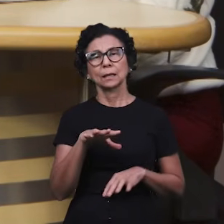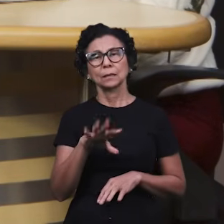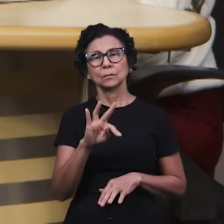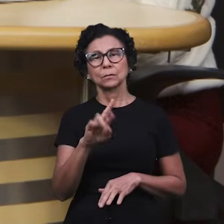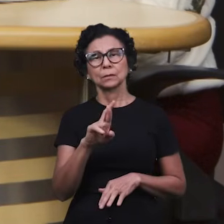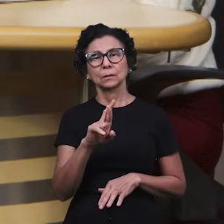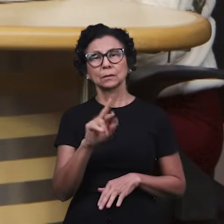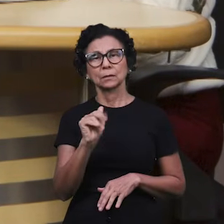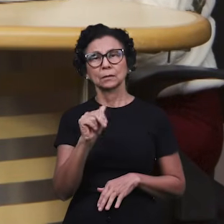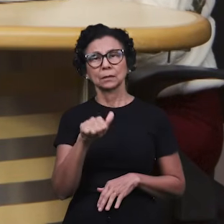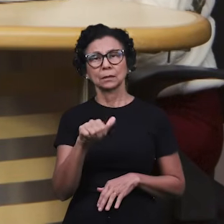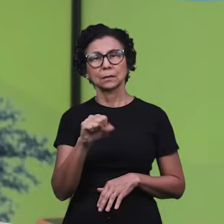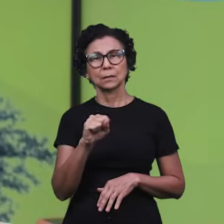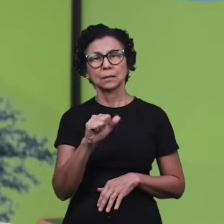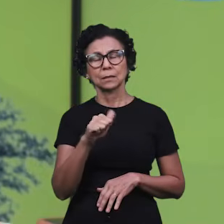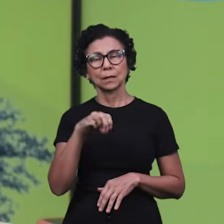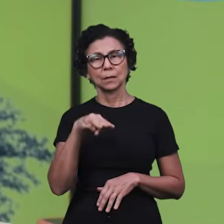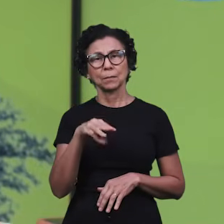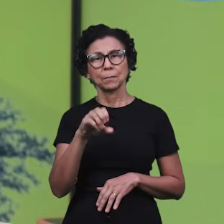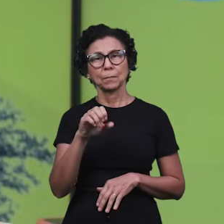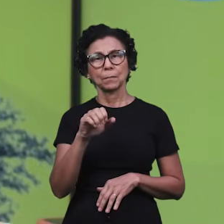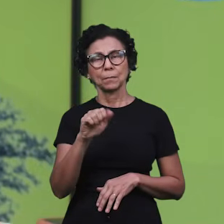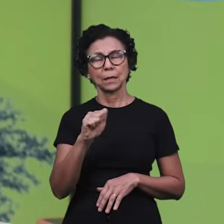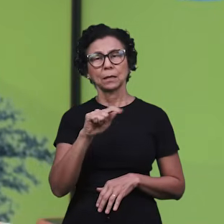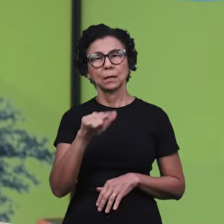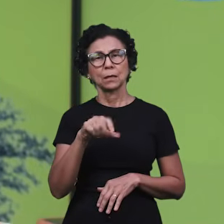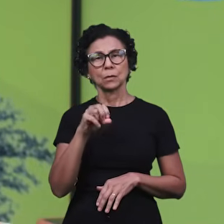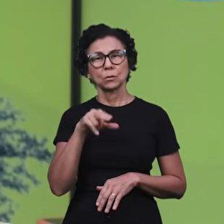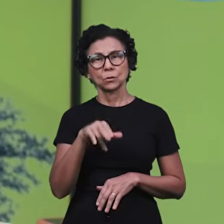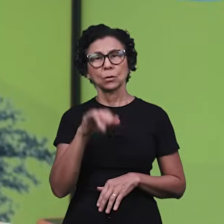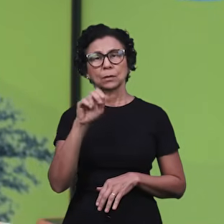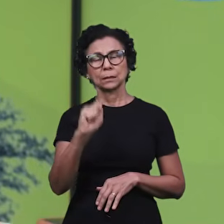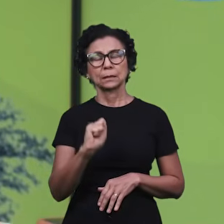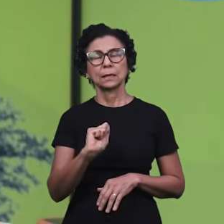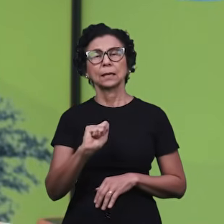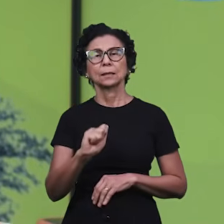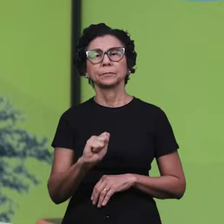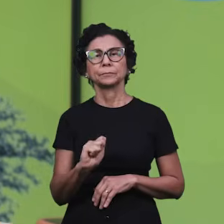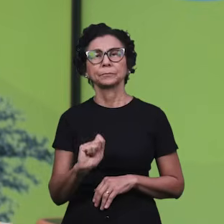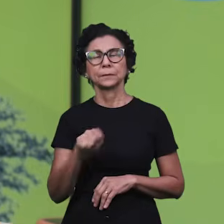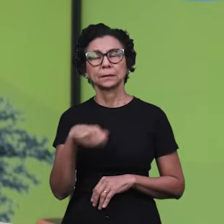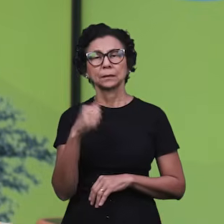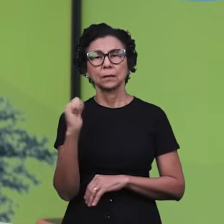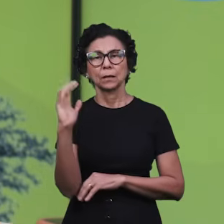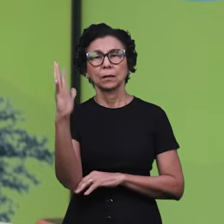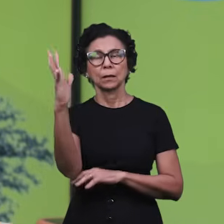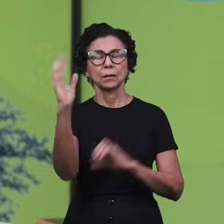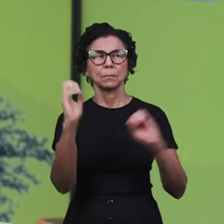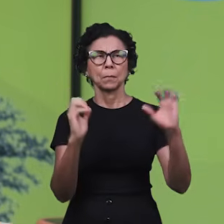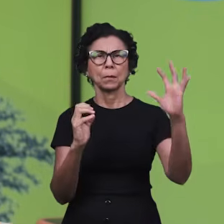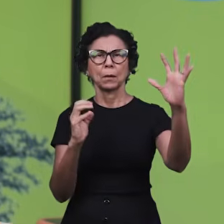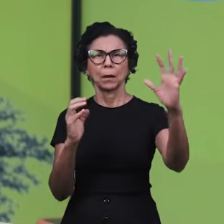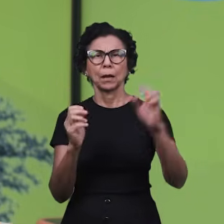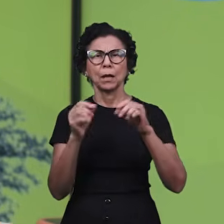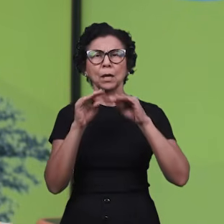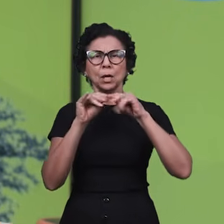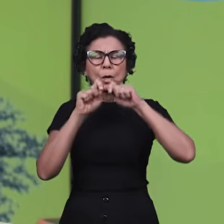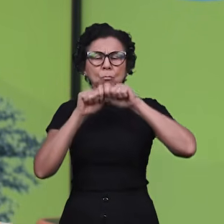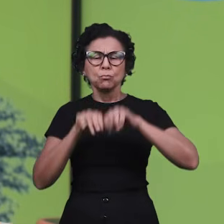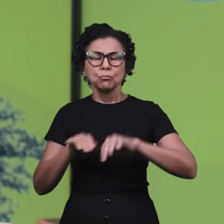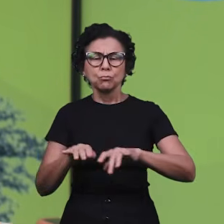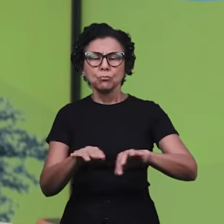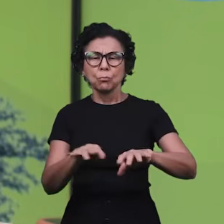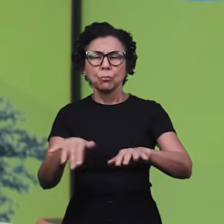Senhor, Jaque. A paz do Senhor, Késia, a paz do Senhor, Fernanda. É uma alegria estar aqui com as irmãs, reunidas